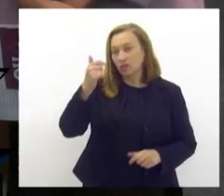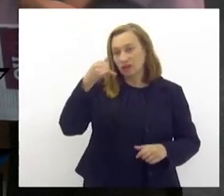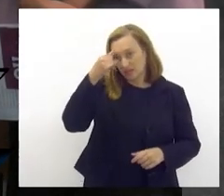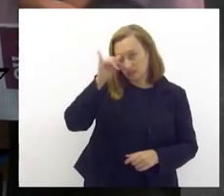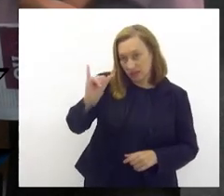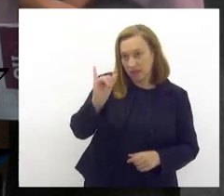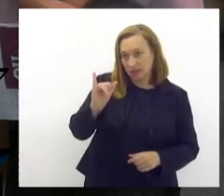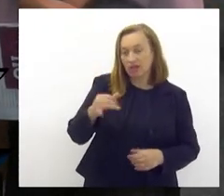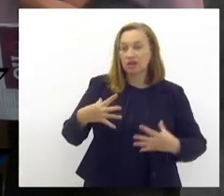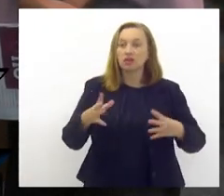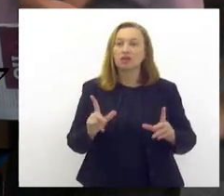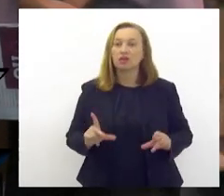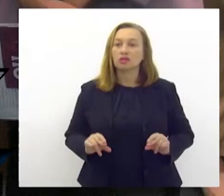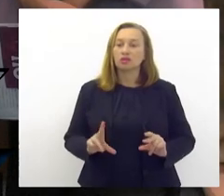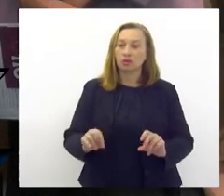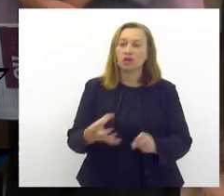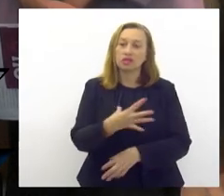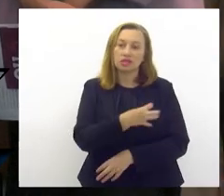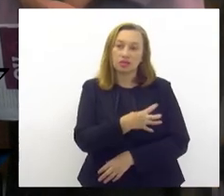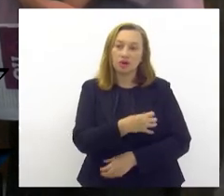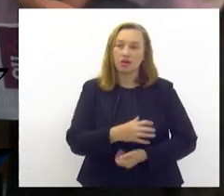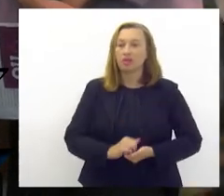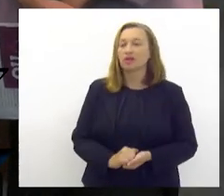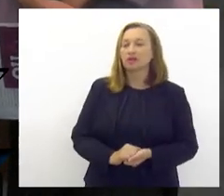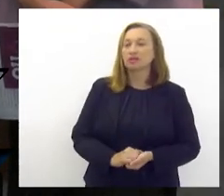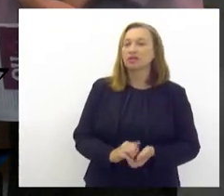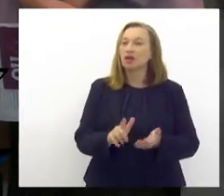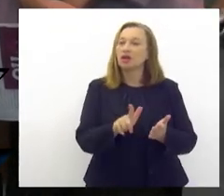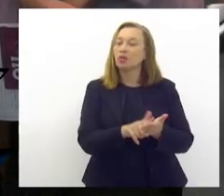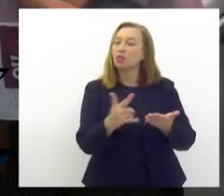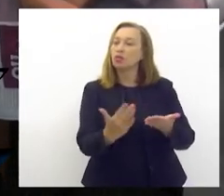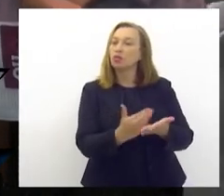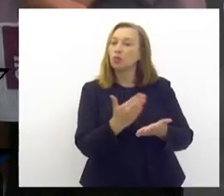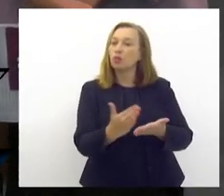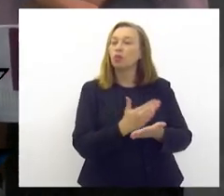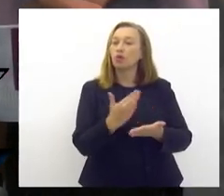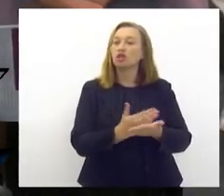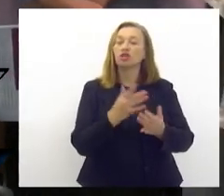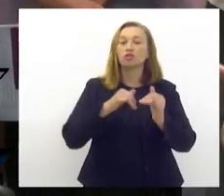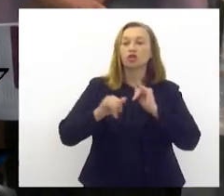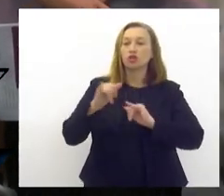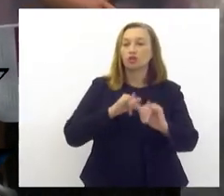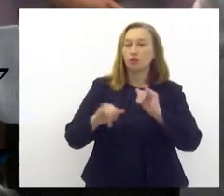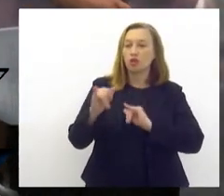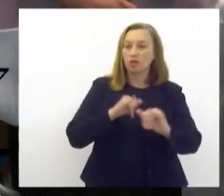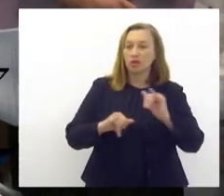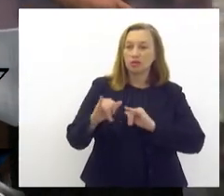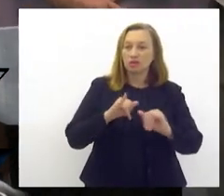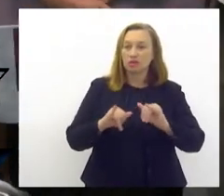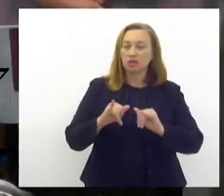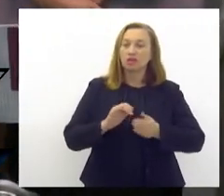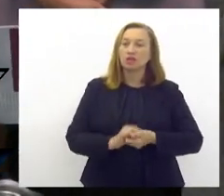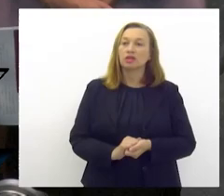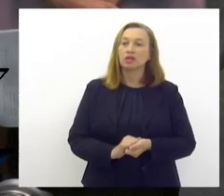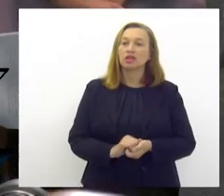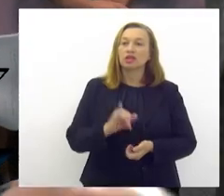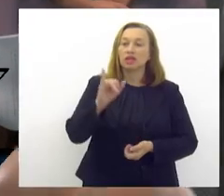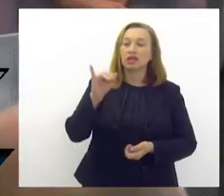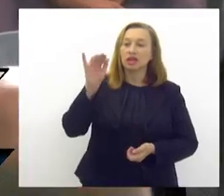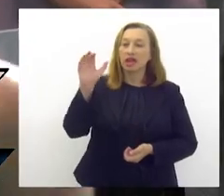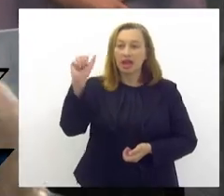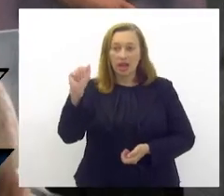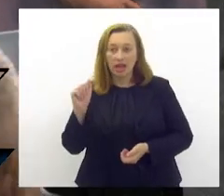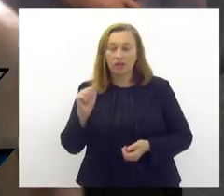prevenção do câncer de mama. A gente vai estar com esse folhetinho informativo, a fonte é o INCA,